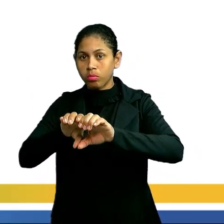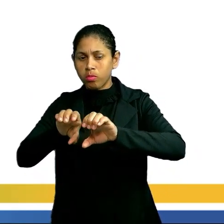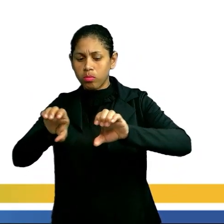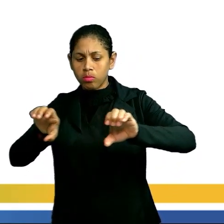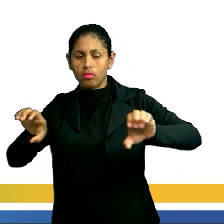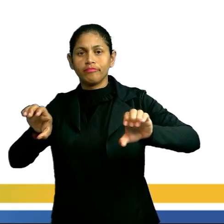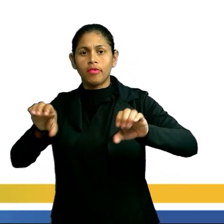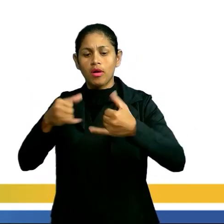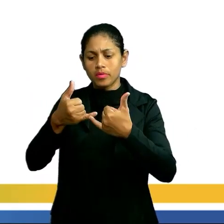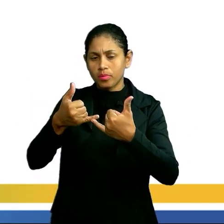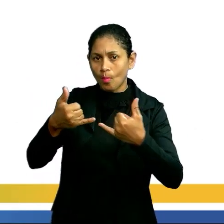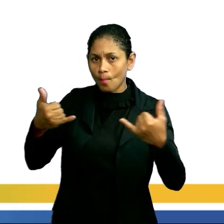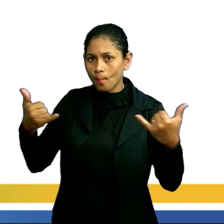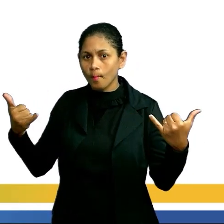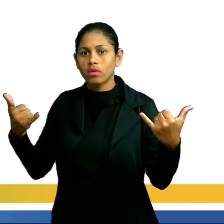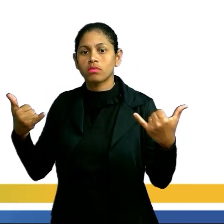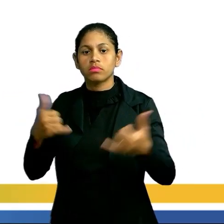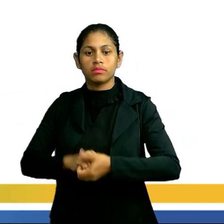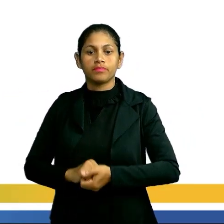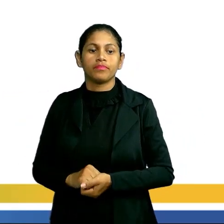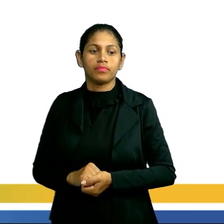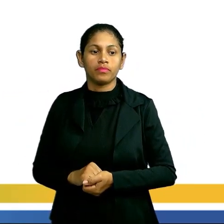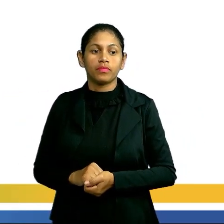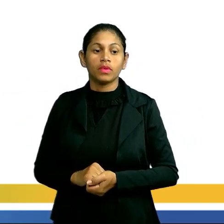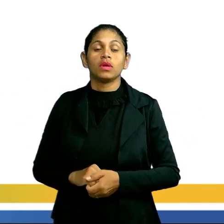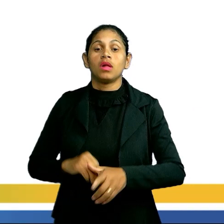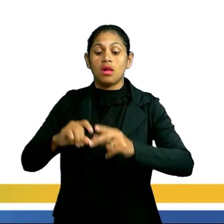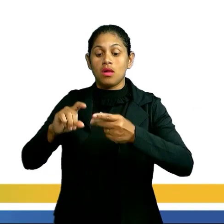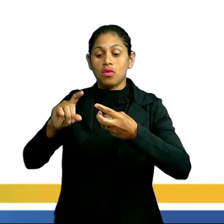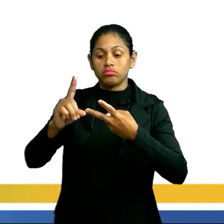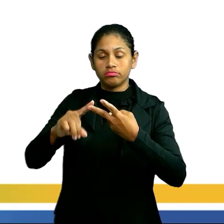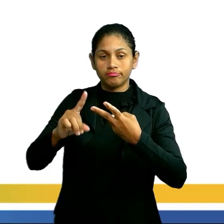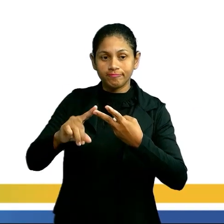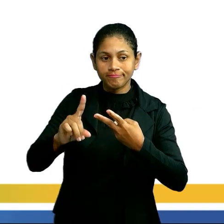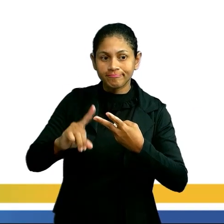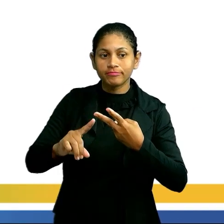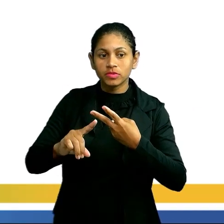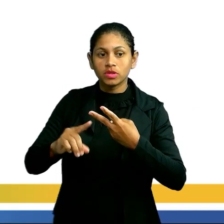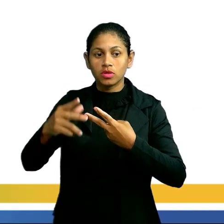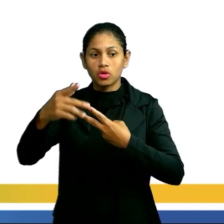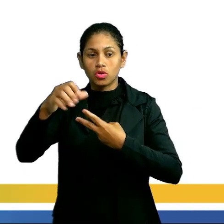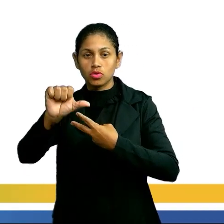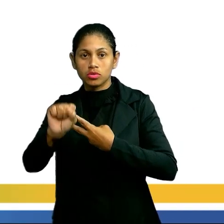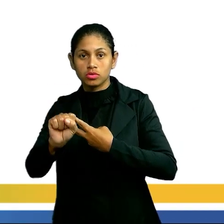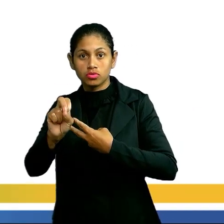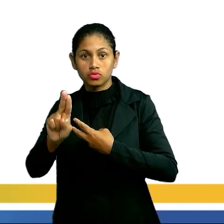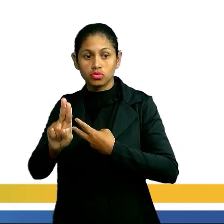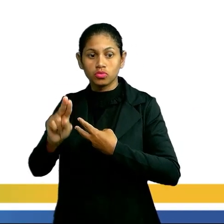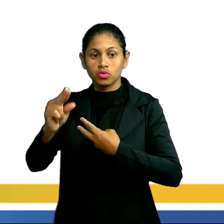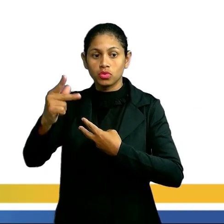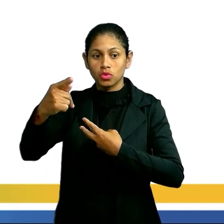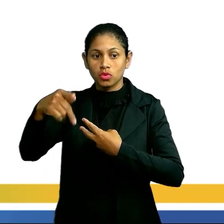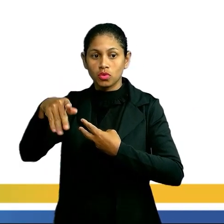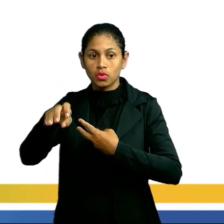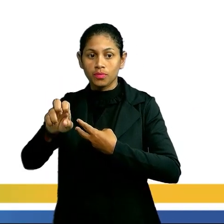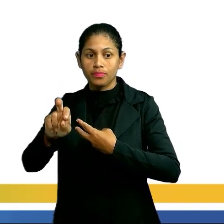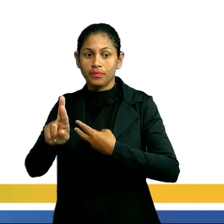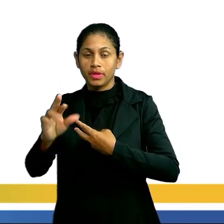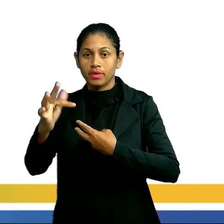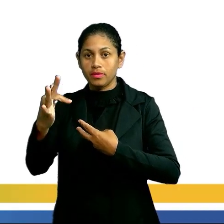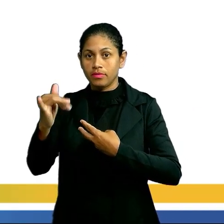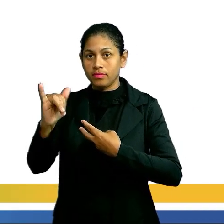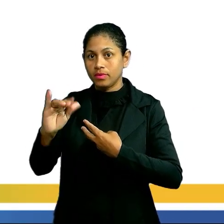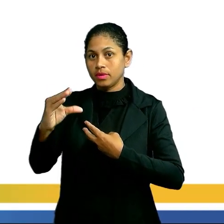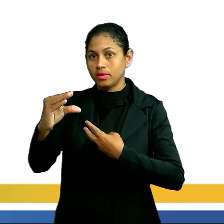Também temos um exemplo de dilatação superficial, ou seja, quando temos aí um aumento da área, que seria em duas